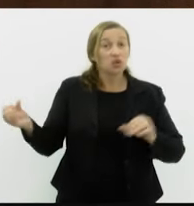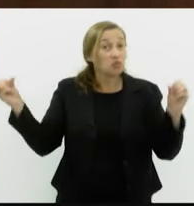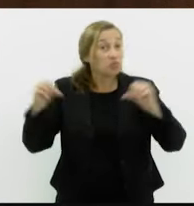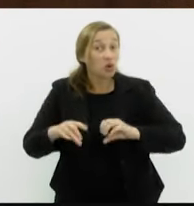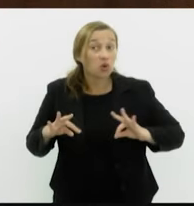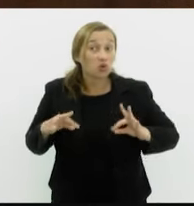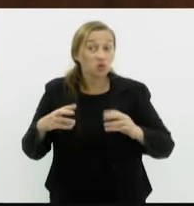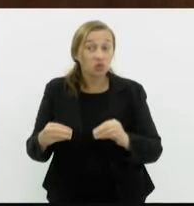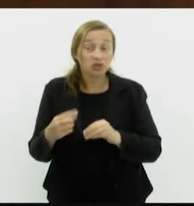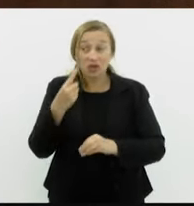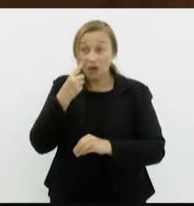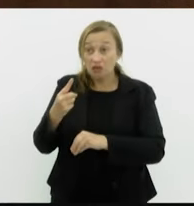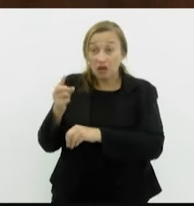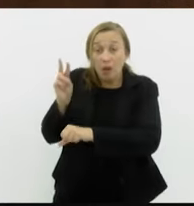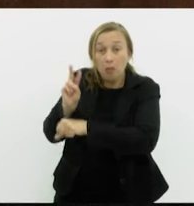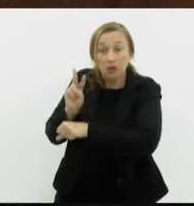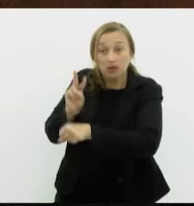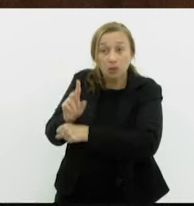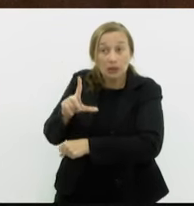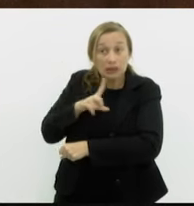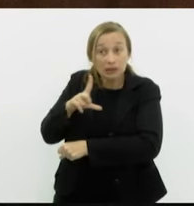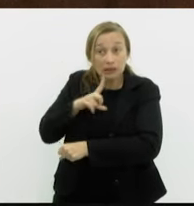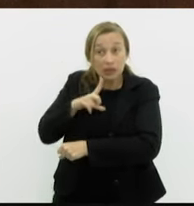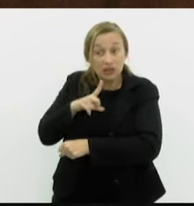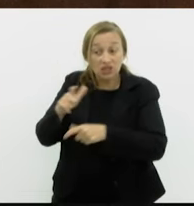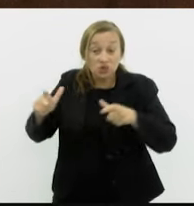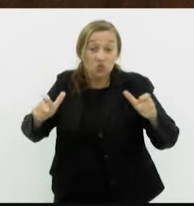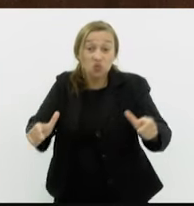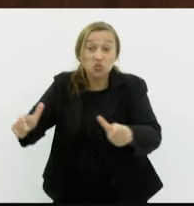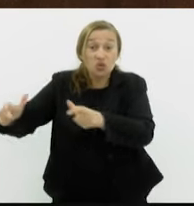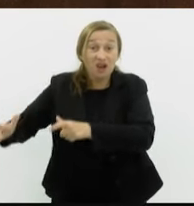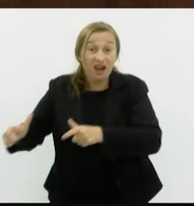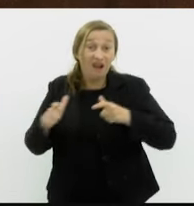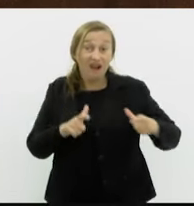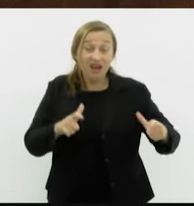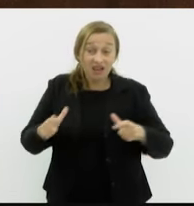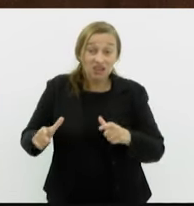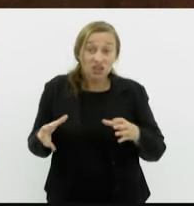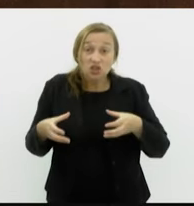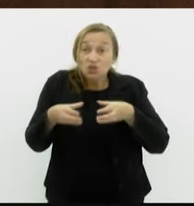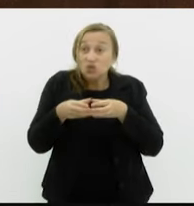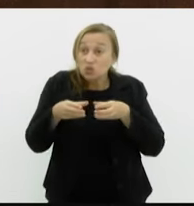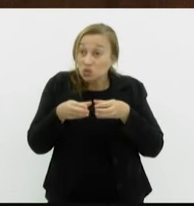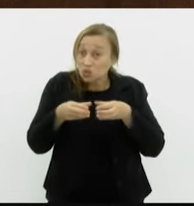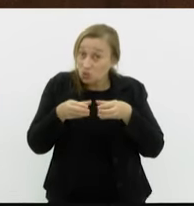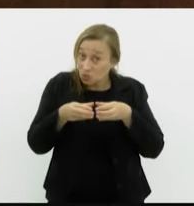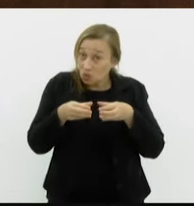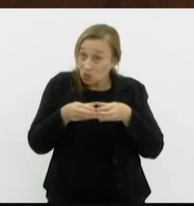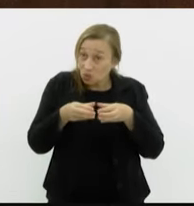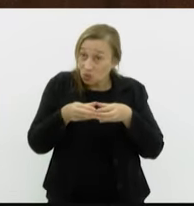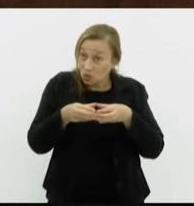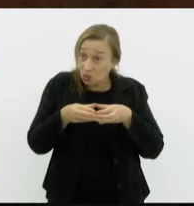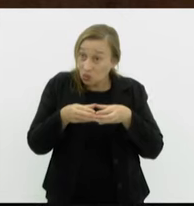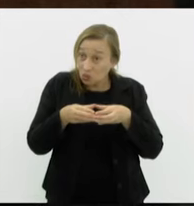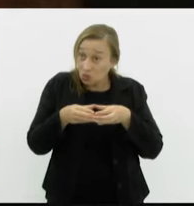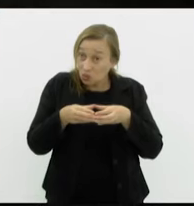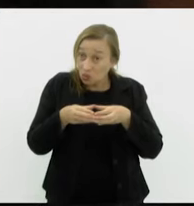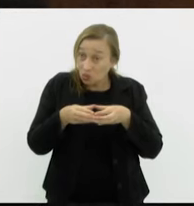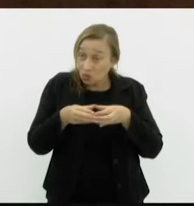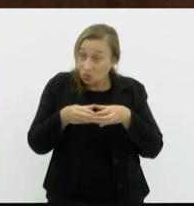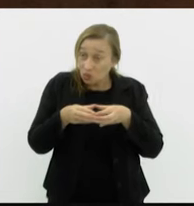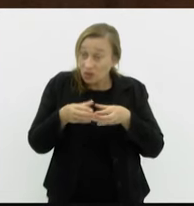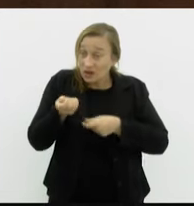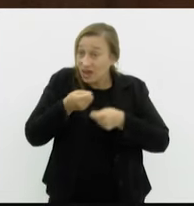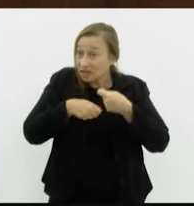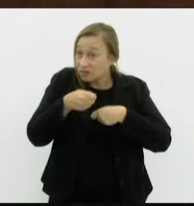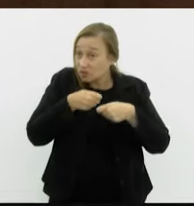vê a proteção que existe a esses lobbies, a esses grupos que detêm essas concessões. Eles